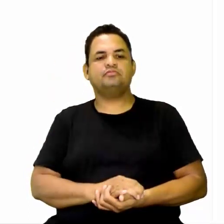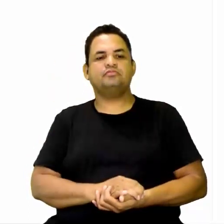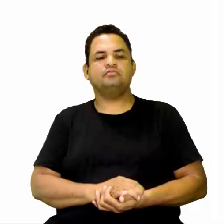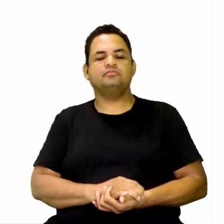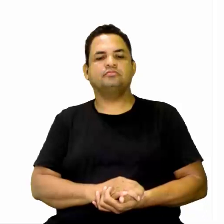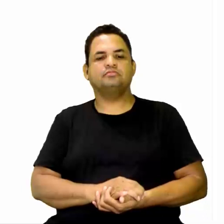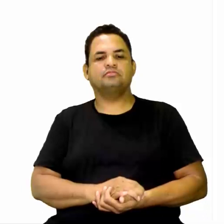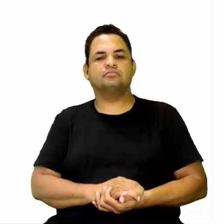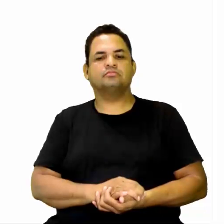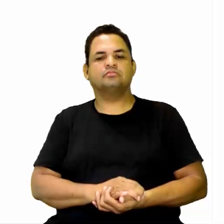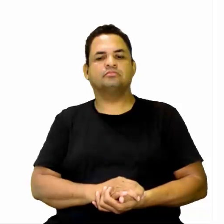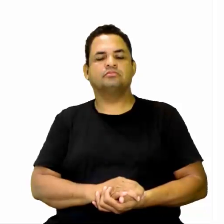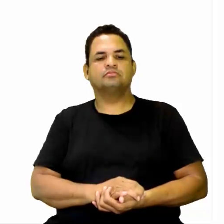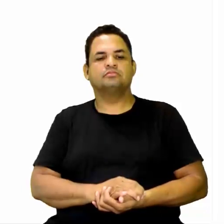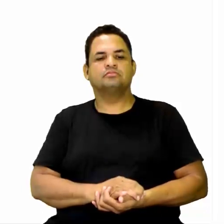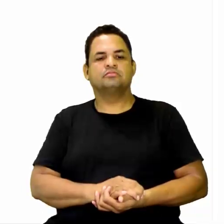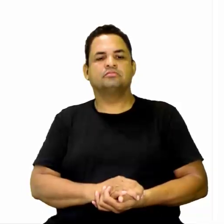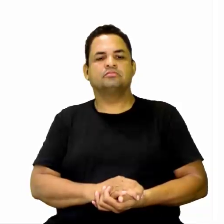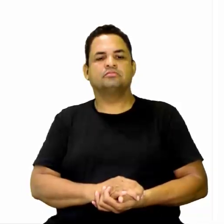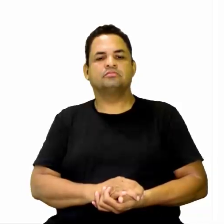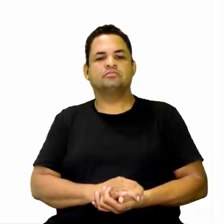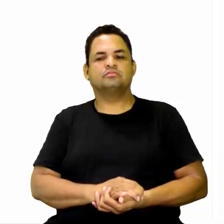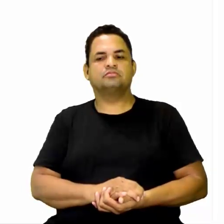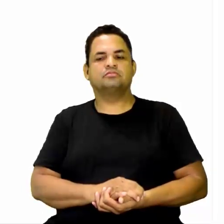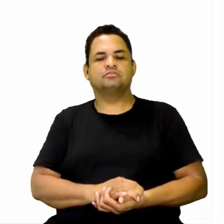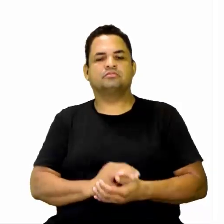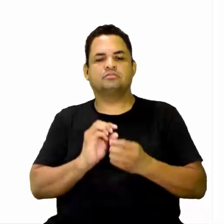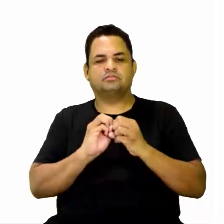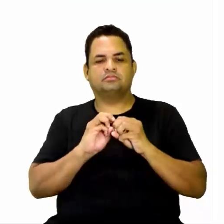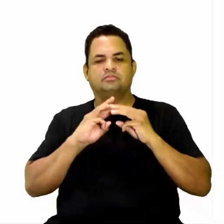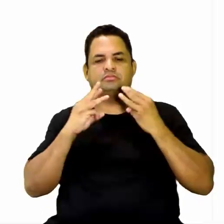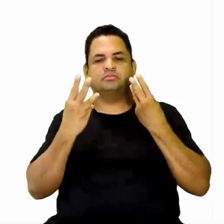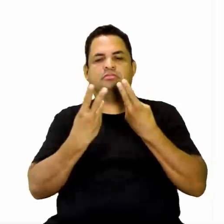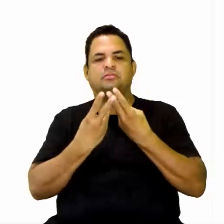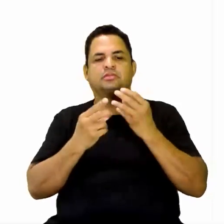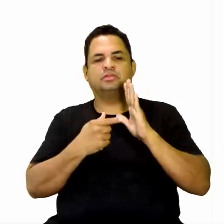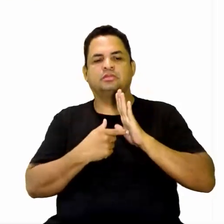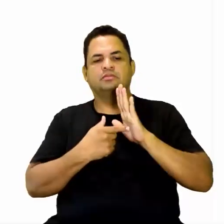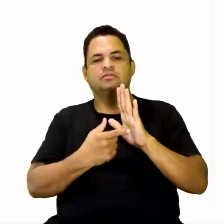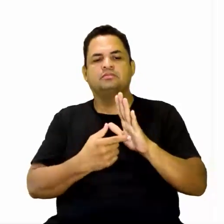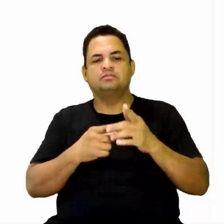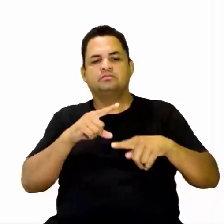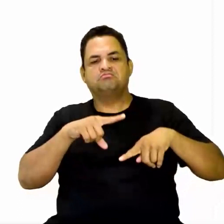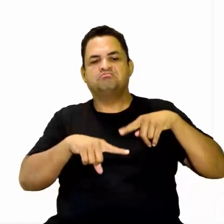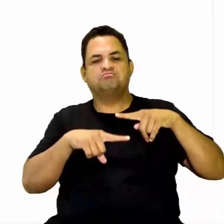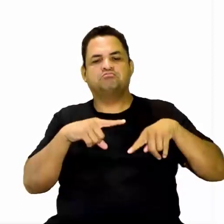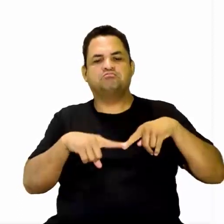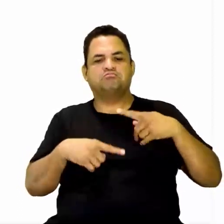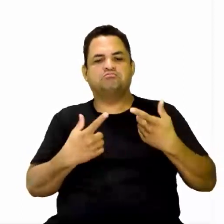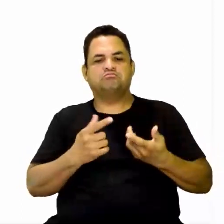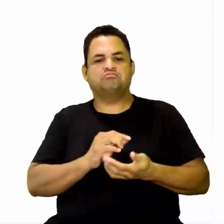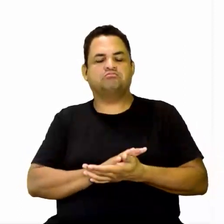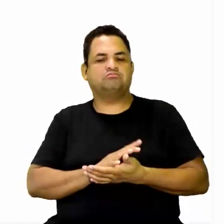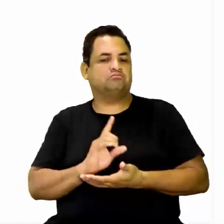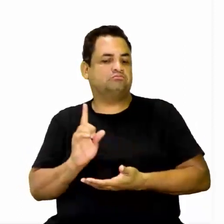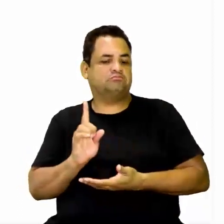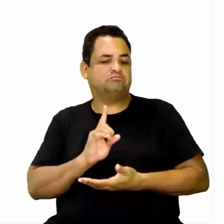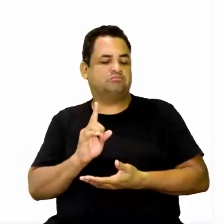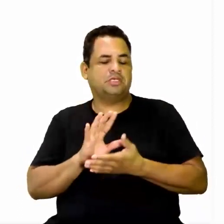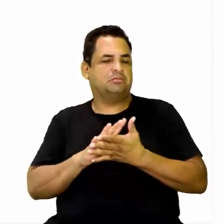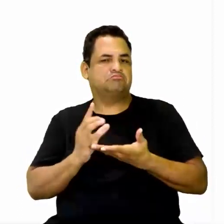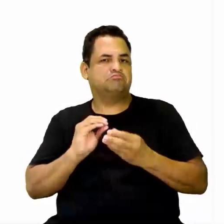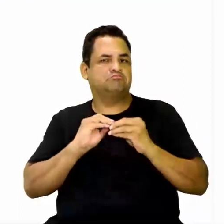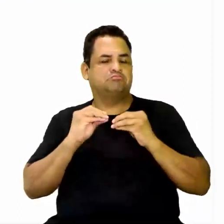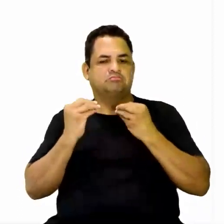a matéria se apresenta como material, ou seja, e não